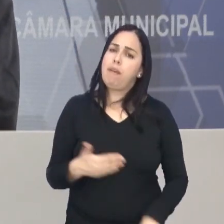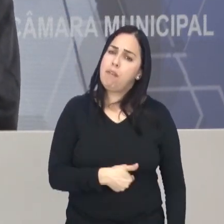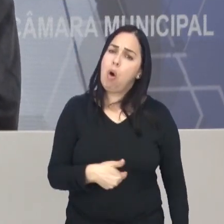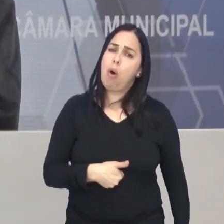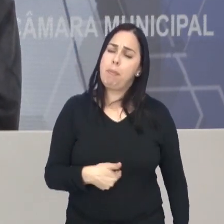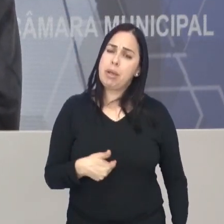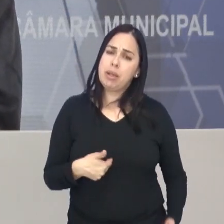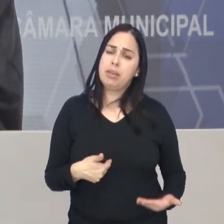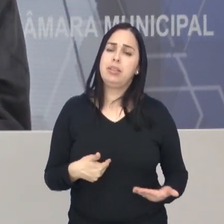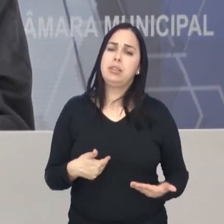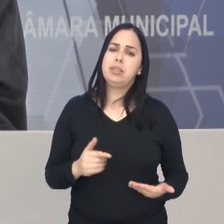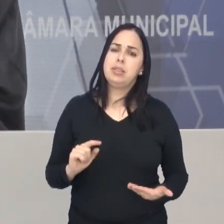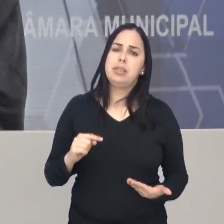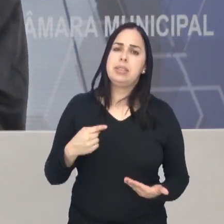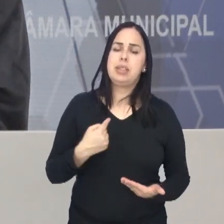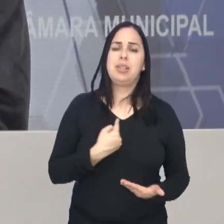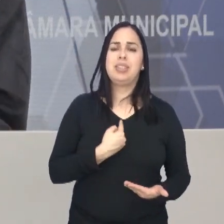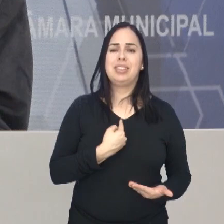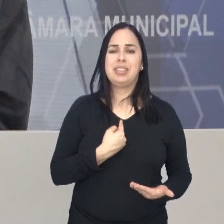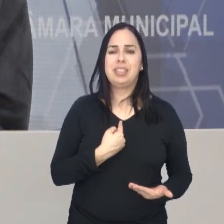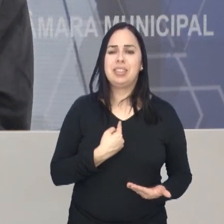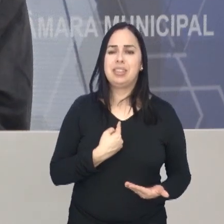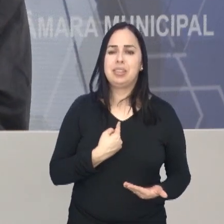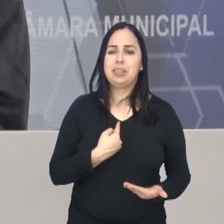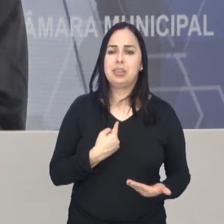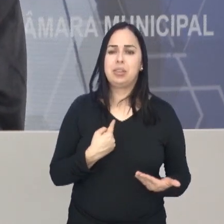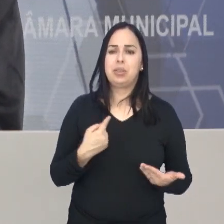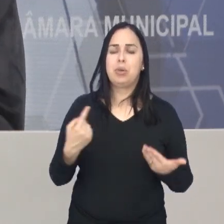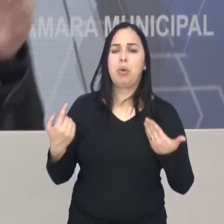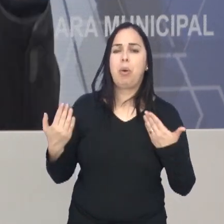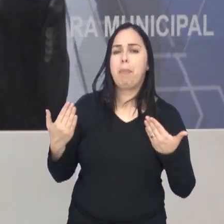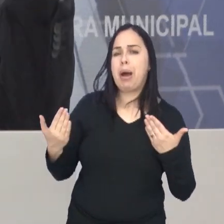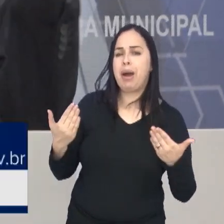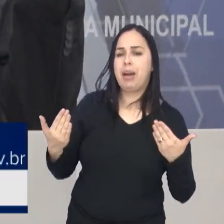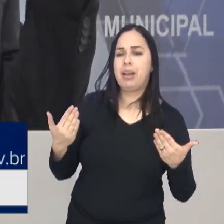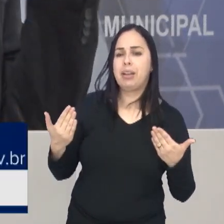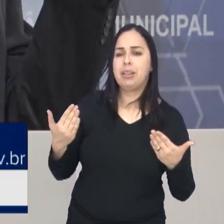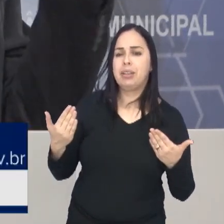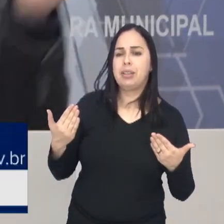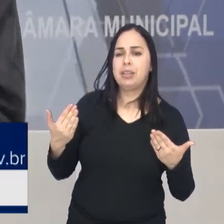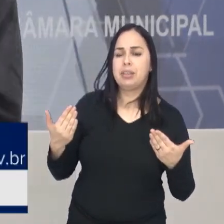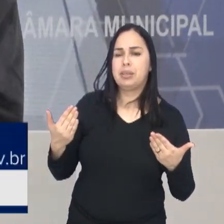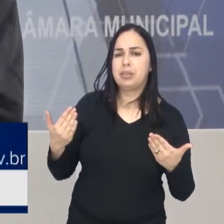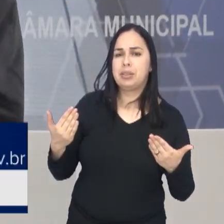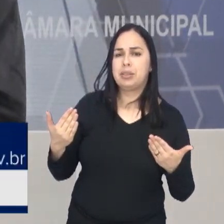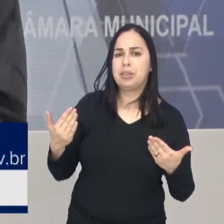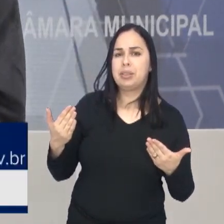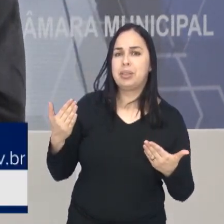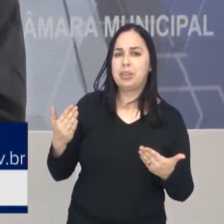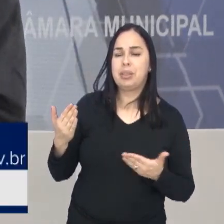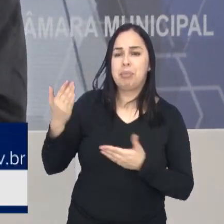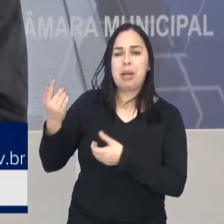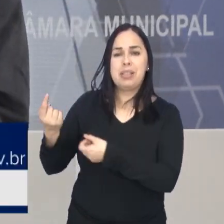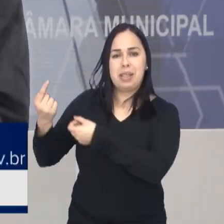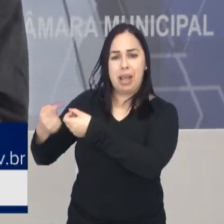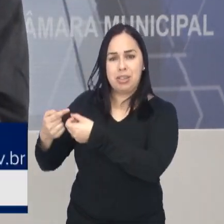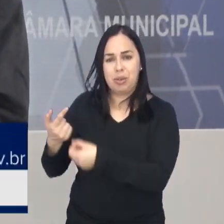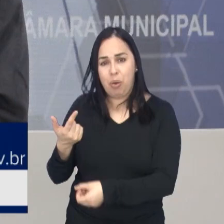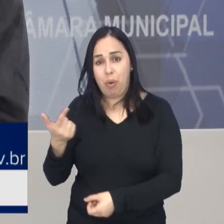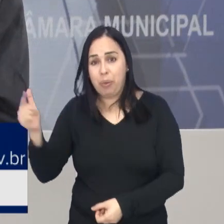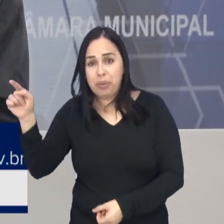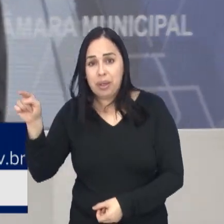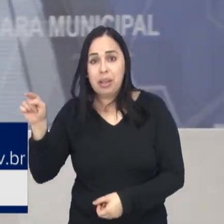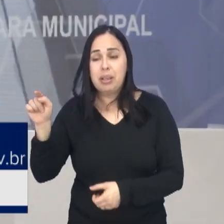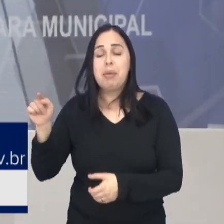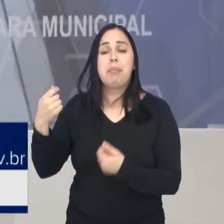cidade. Que a gente não siga o exemplo de desumanidade que vem do nosso vizinho, mas seguimos o exemplo